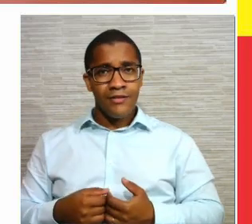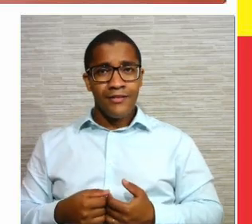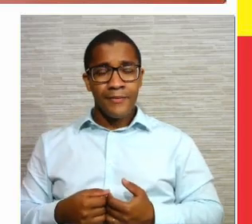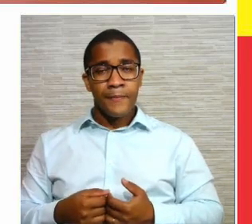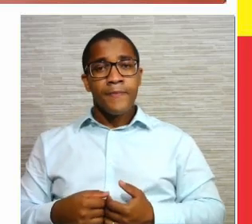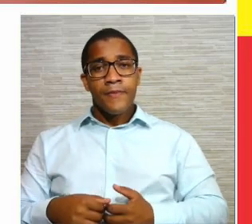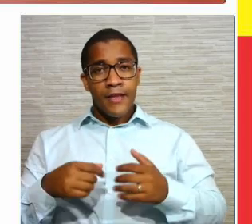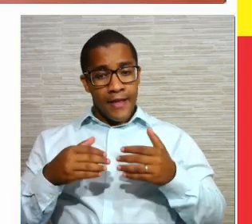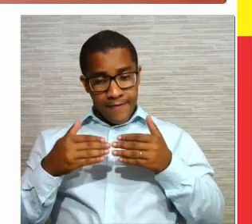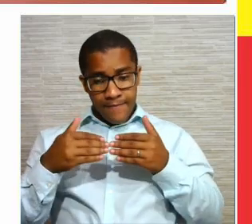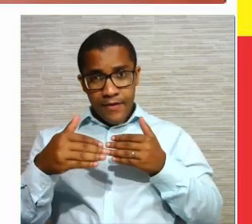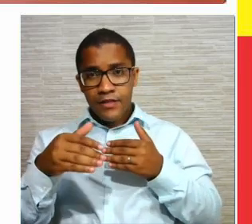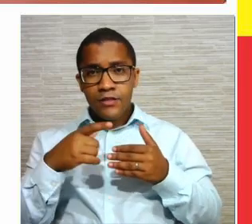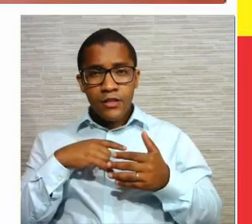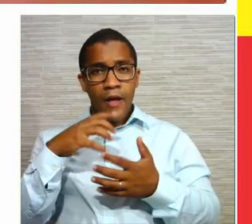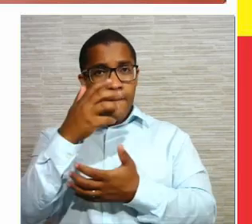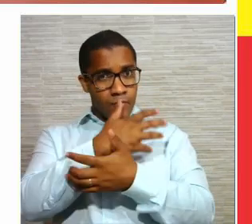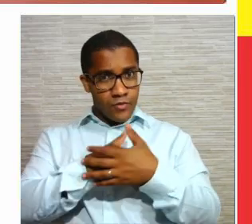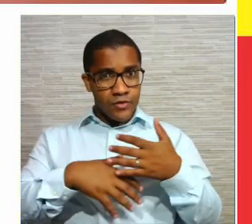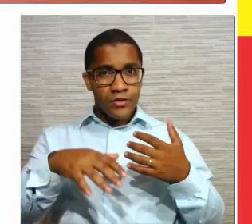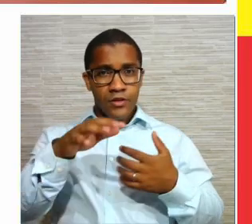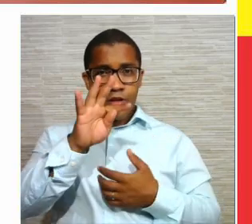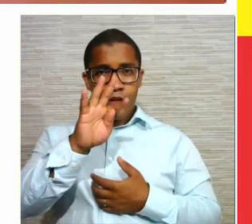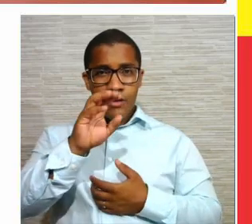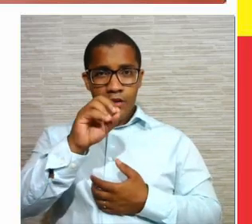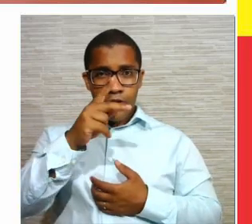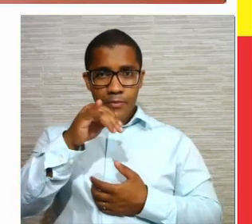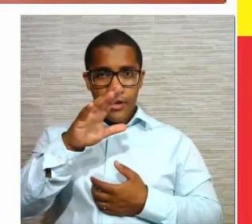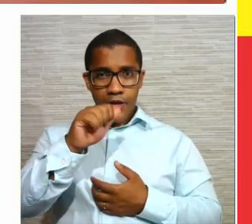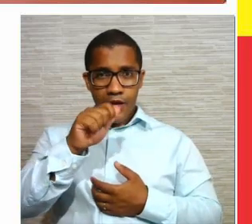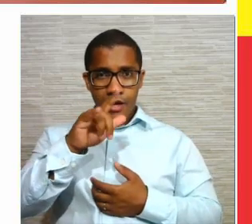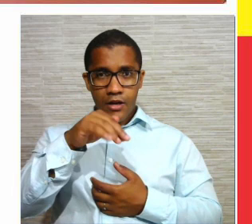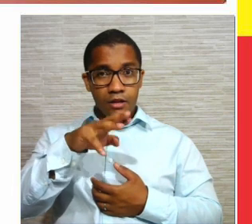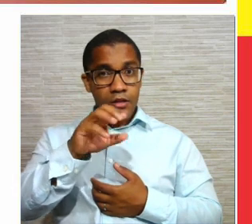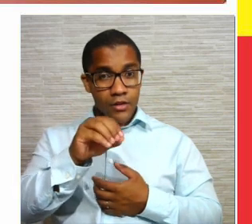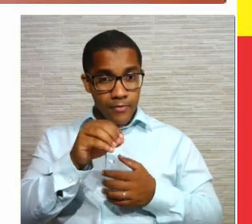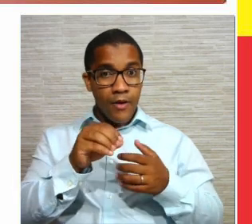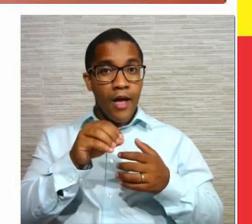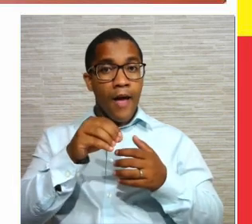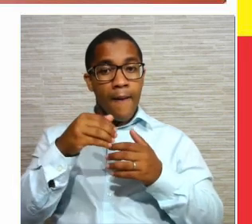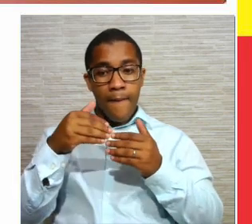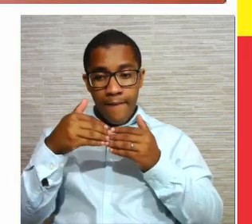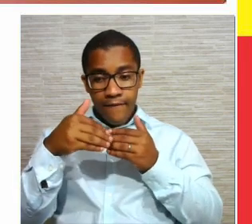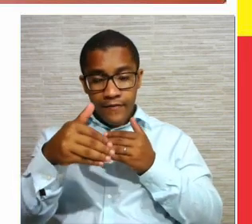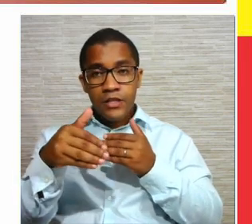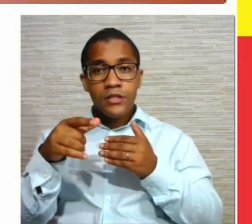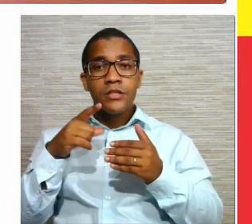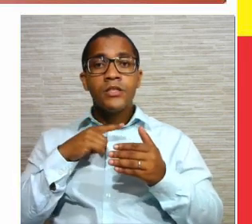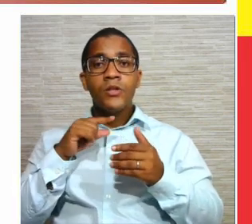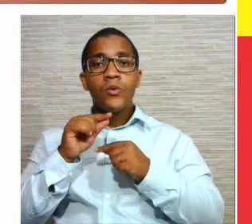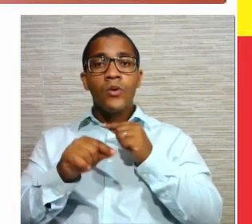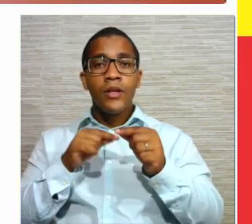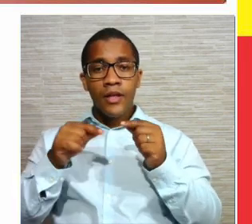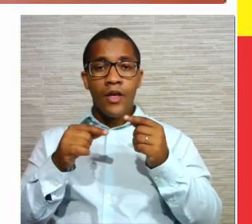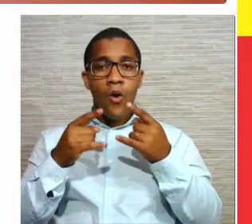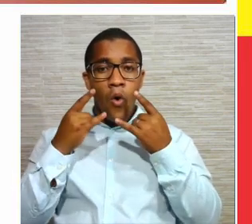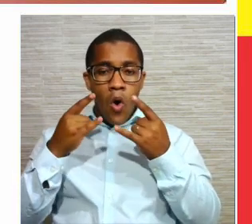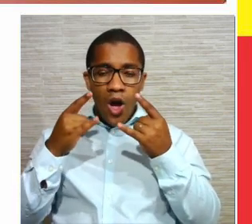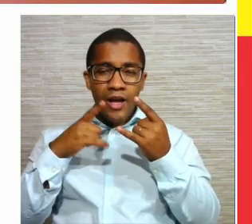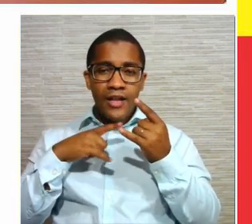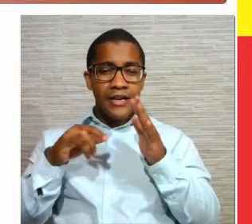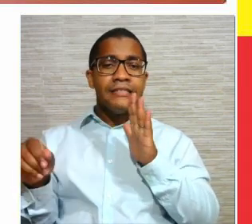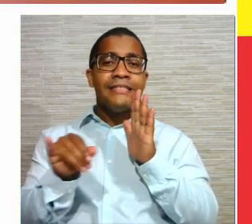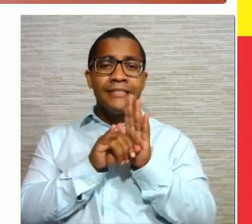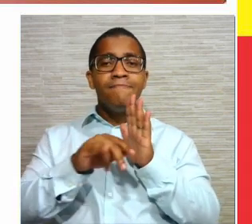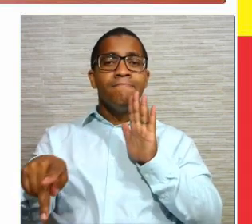depois o fim do tropicalismo, né, então a música ela teve uma crise de identidade, o rock teve uma crise de identidade, o que era nosso